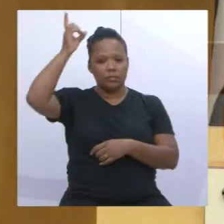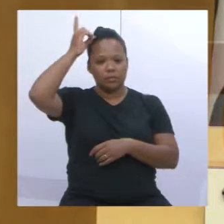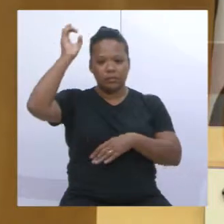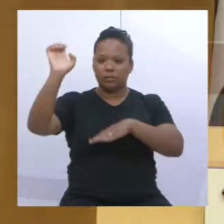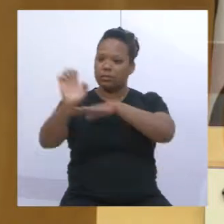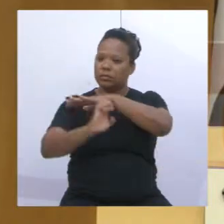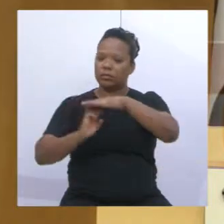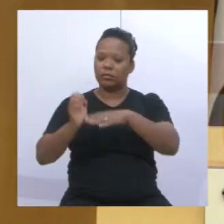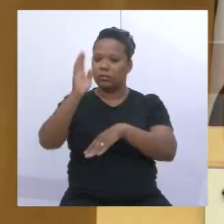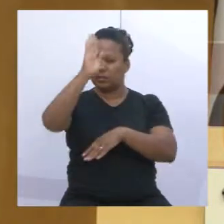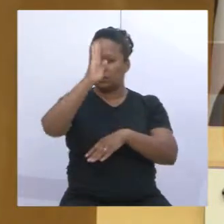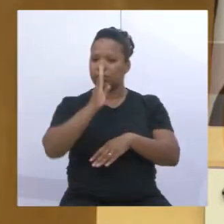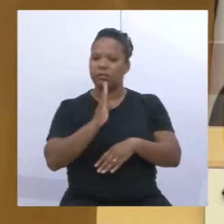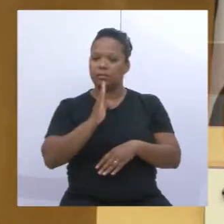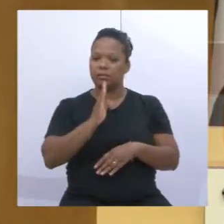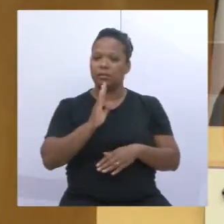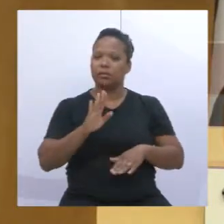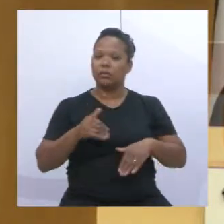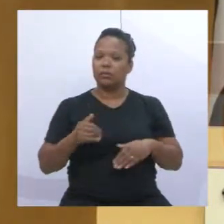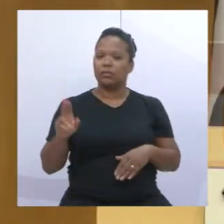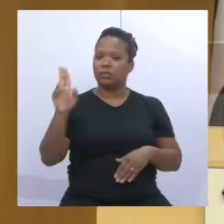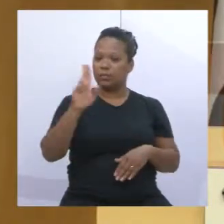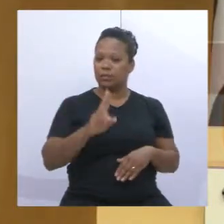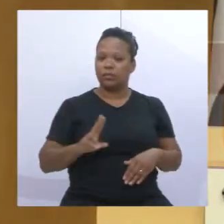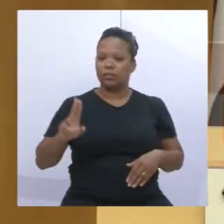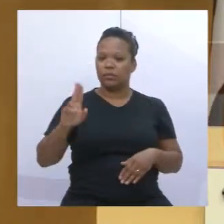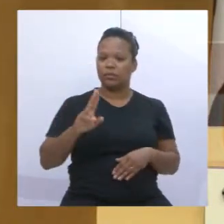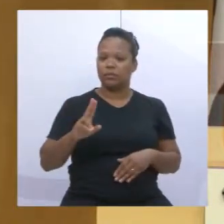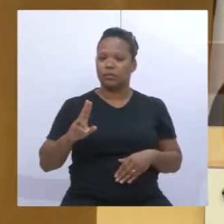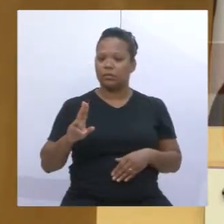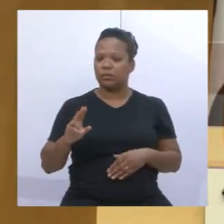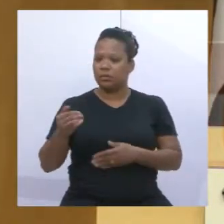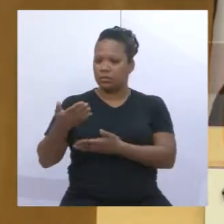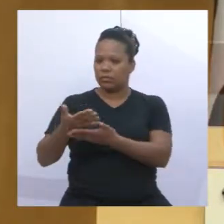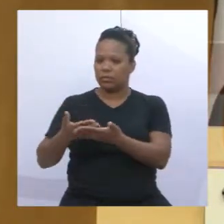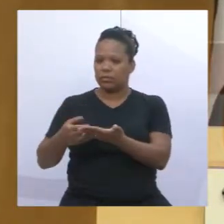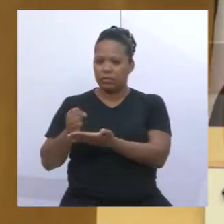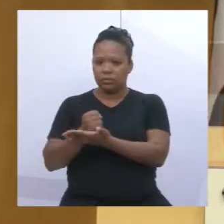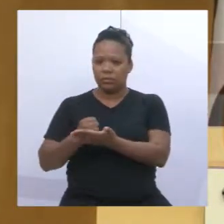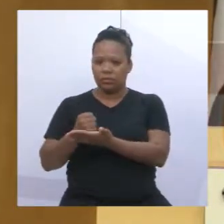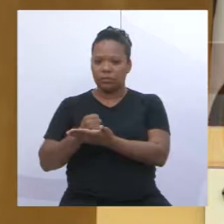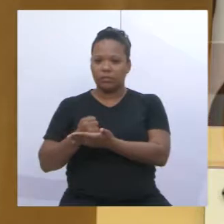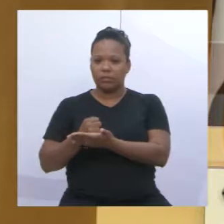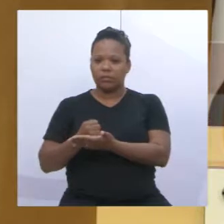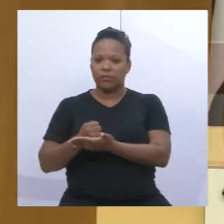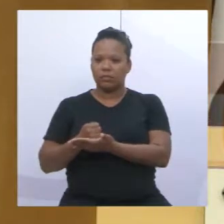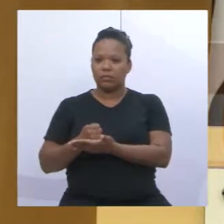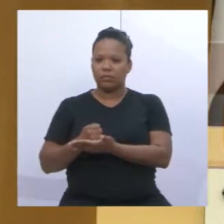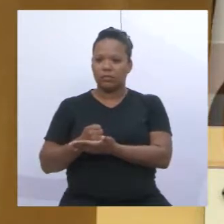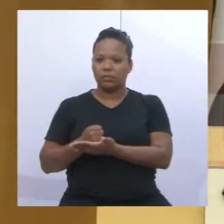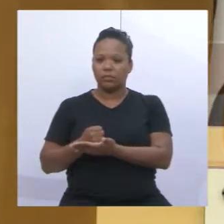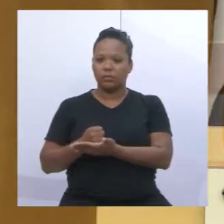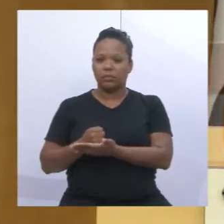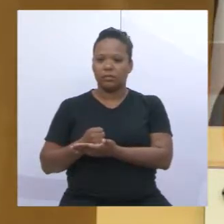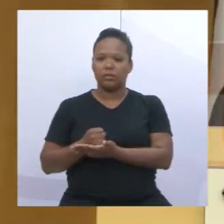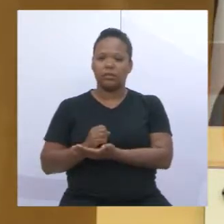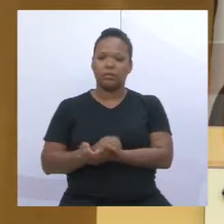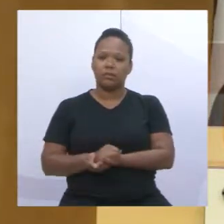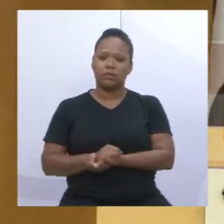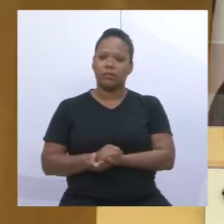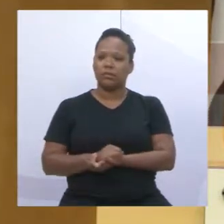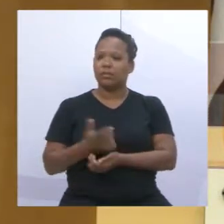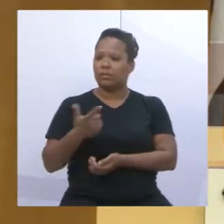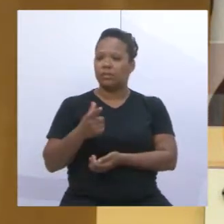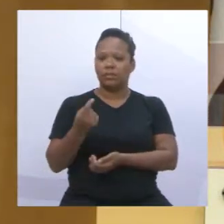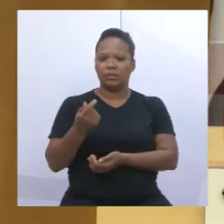forma gratuita, e quando utilizam, saem da consulta com a receita prescrita, mas não possuem